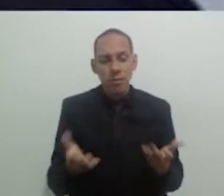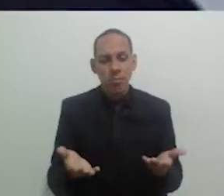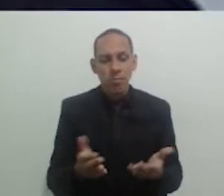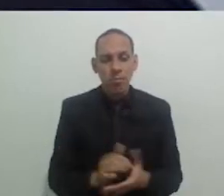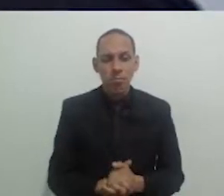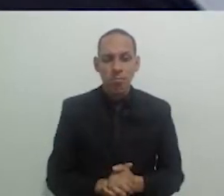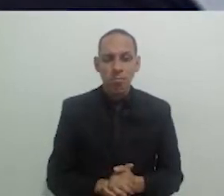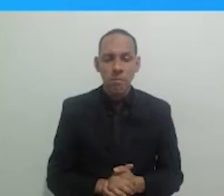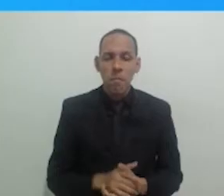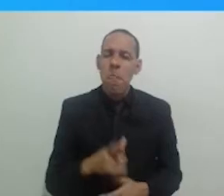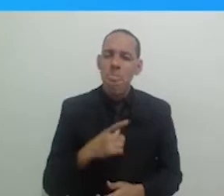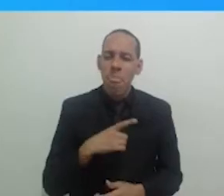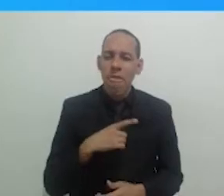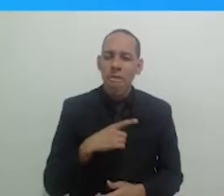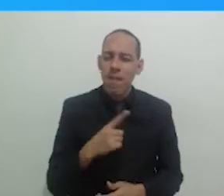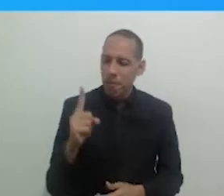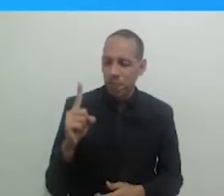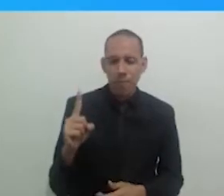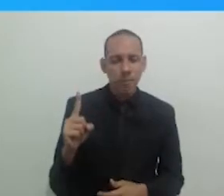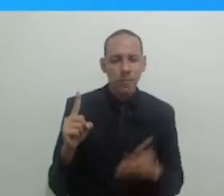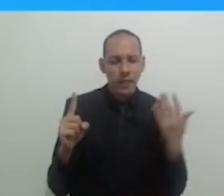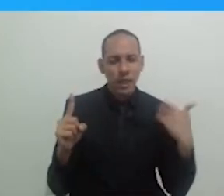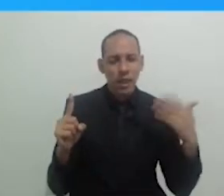caso aqui que houve realmente...